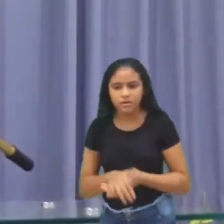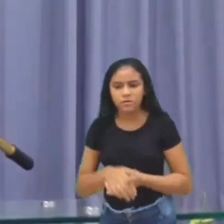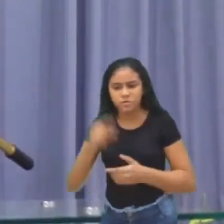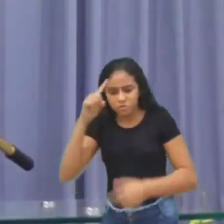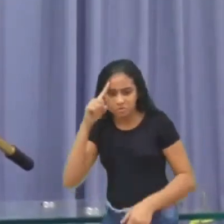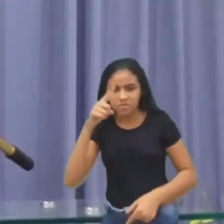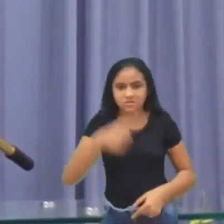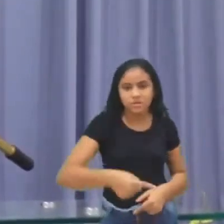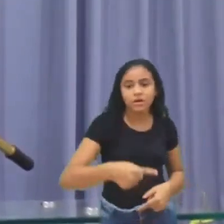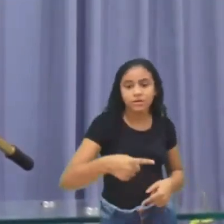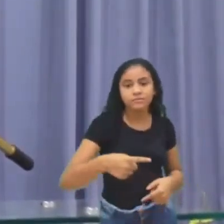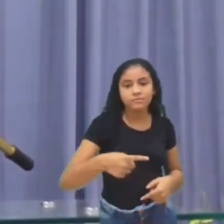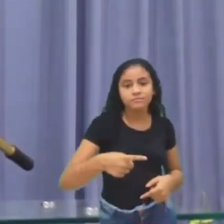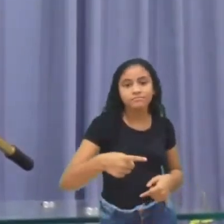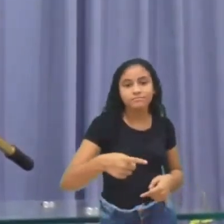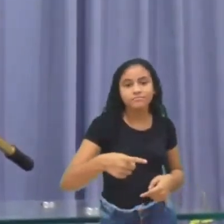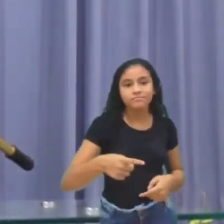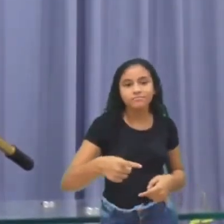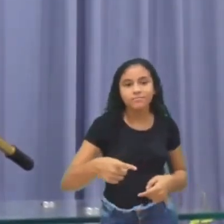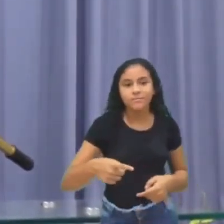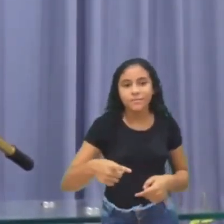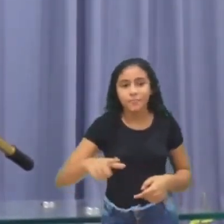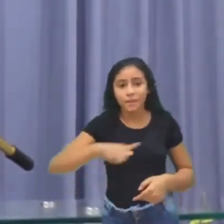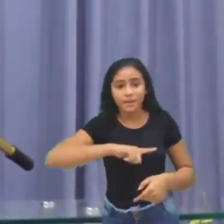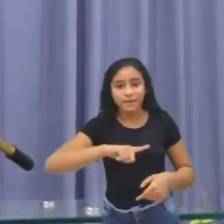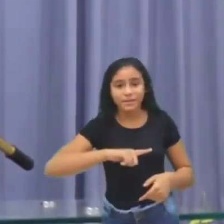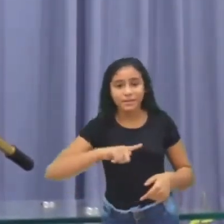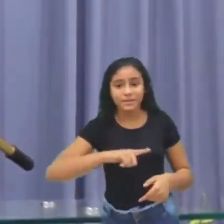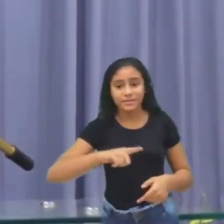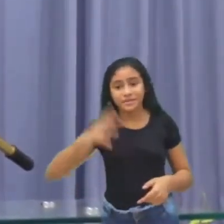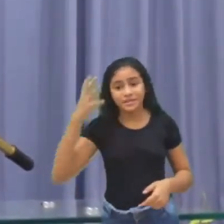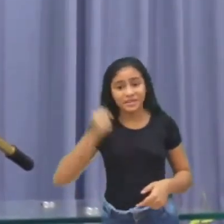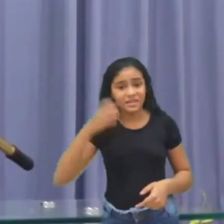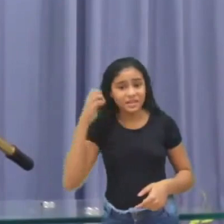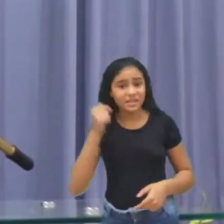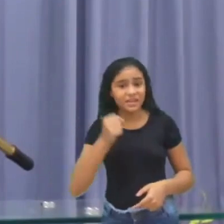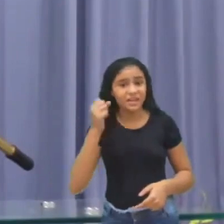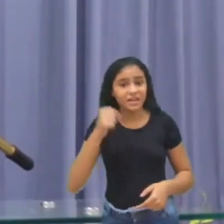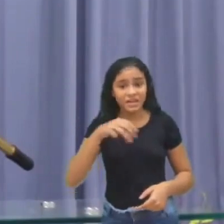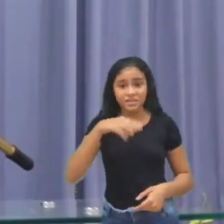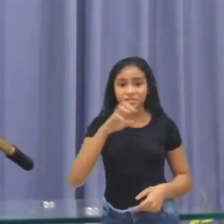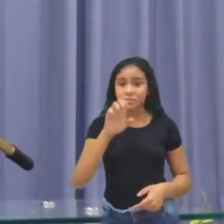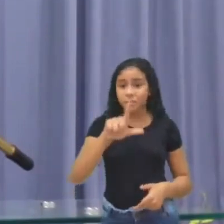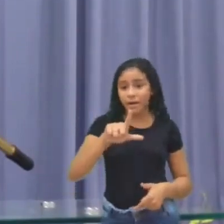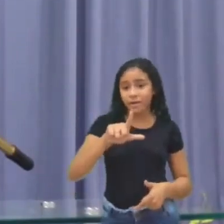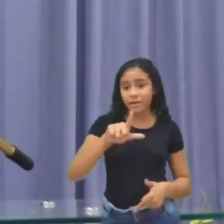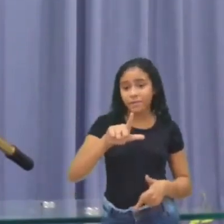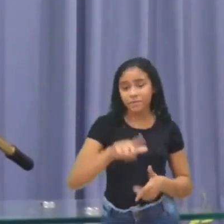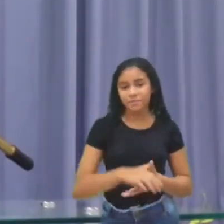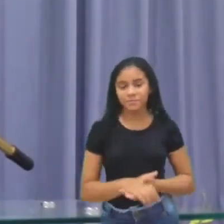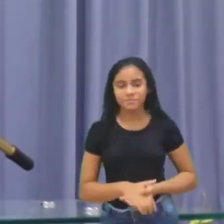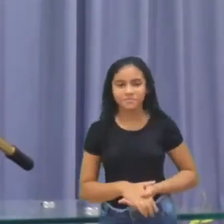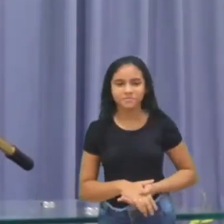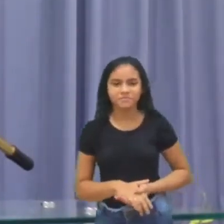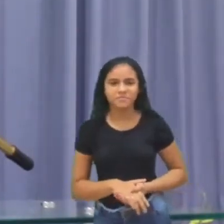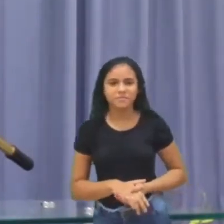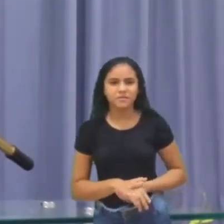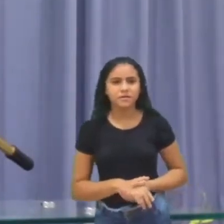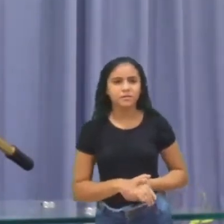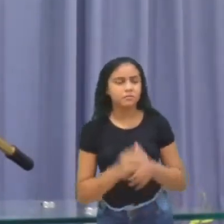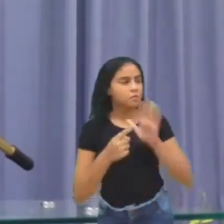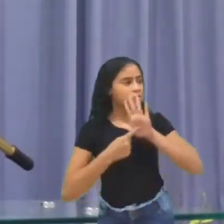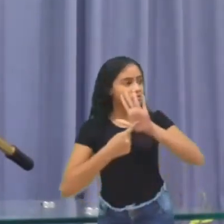Ela, em verdade, mana leite e mel, e este é o seu fruto. Mostraram o cacho de